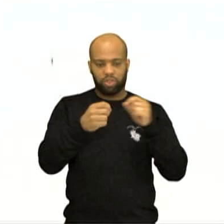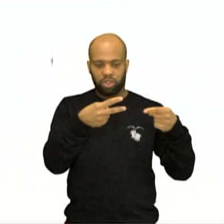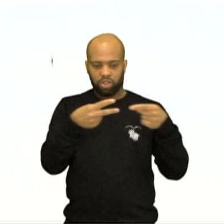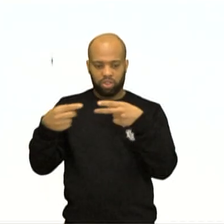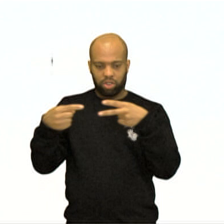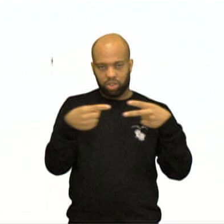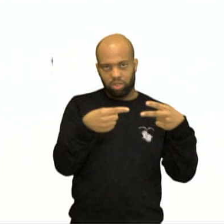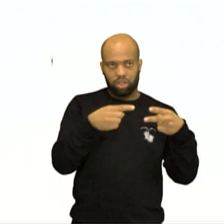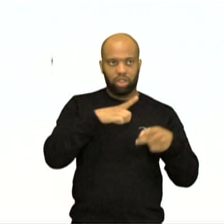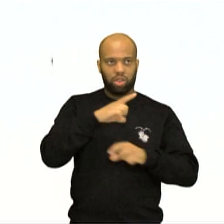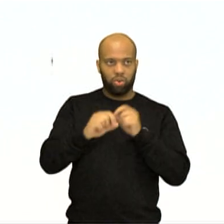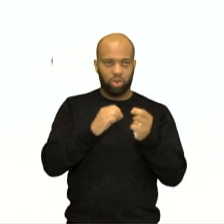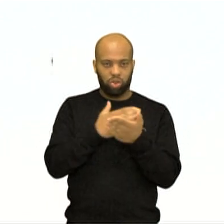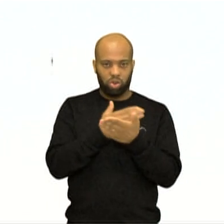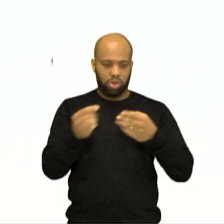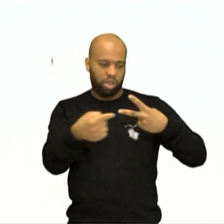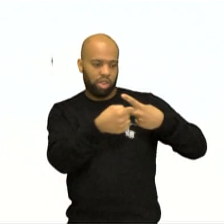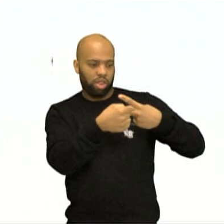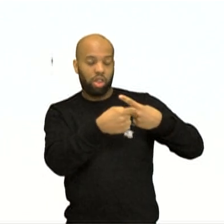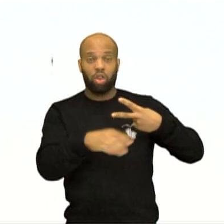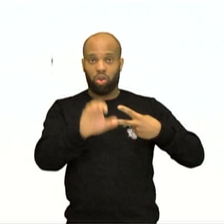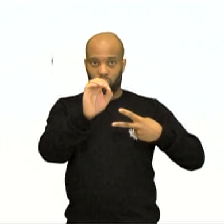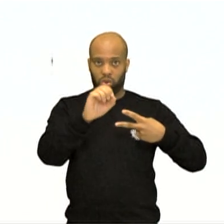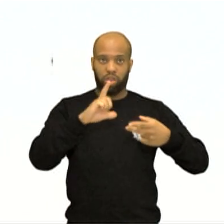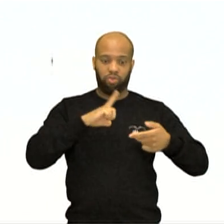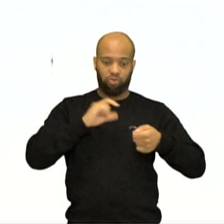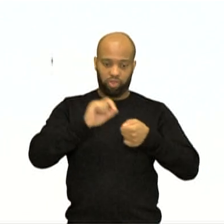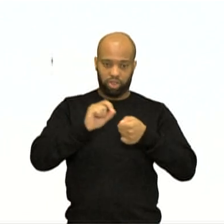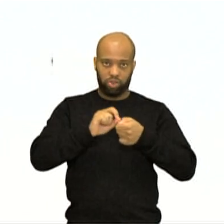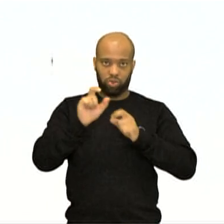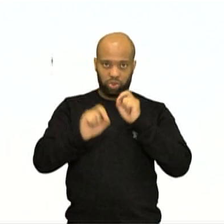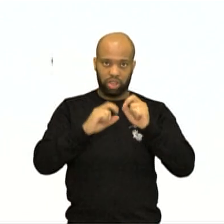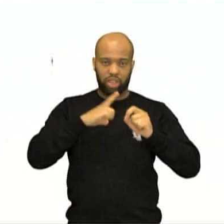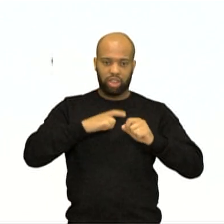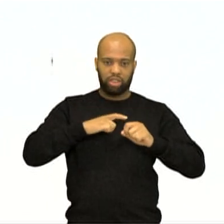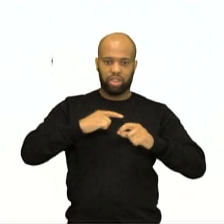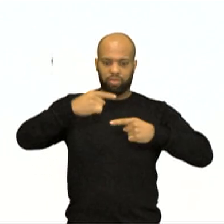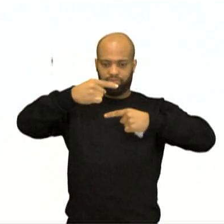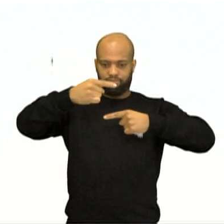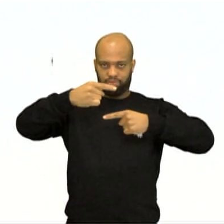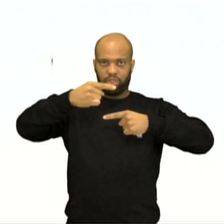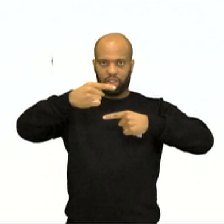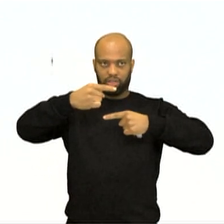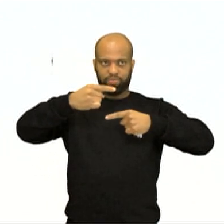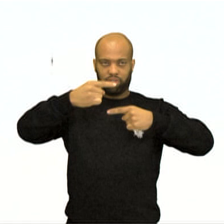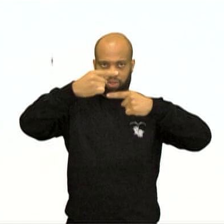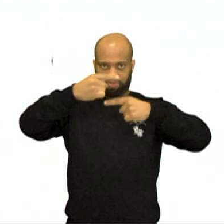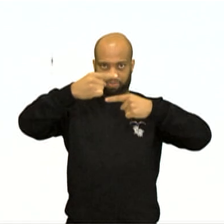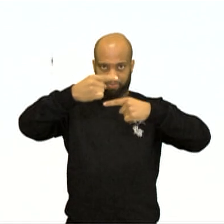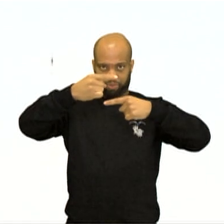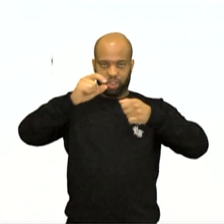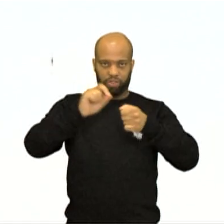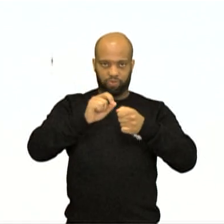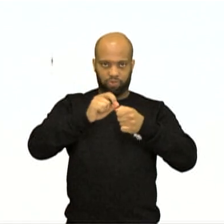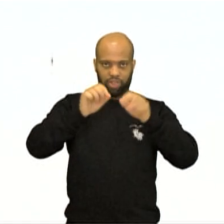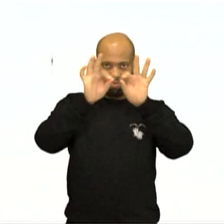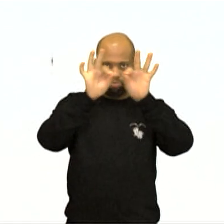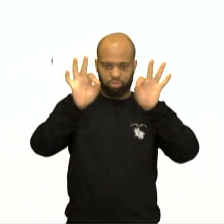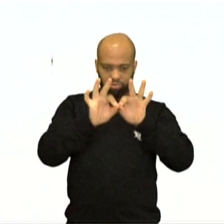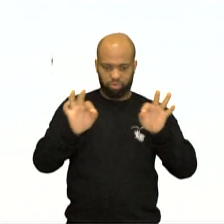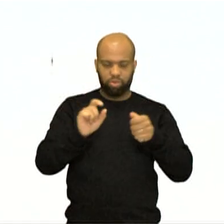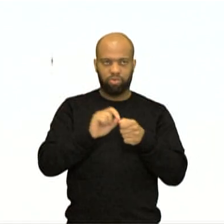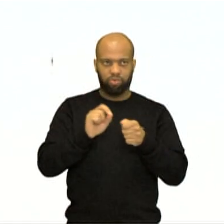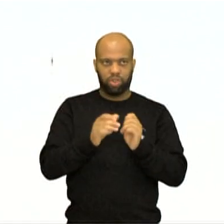com origem em O e traçamos retas paralelas entre R e S para cada um deles. Como assim, professor? Cara, é muito